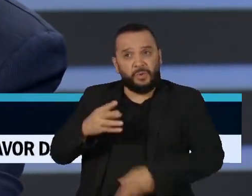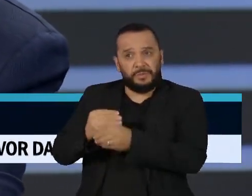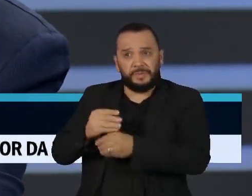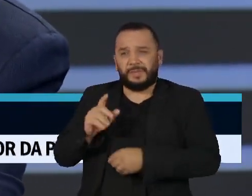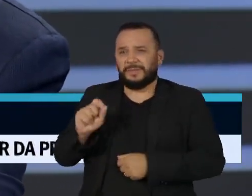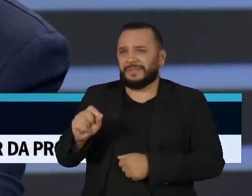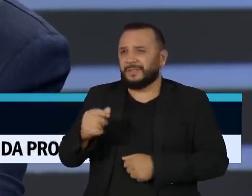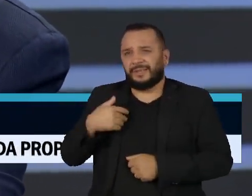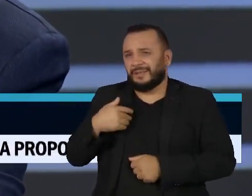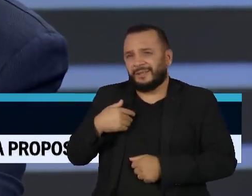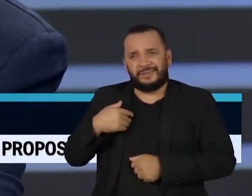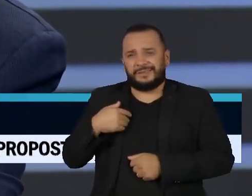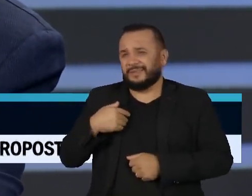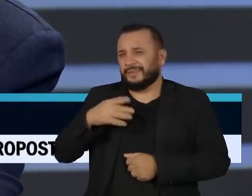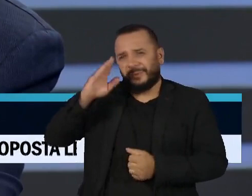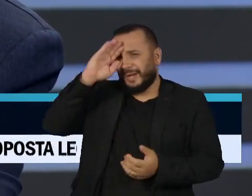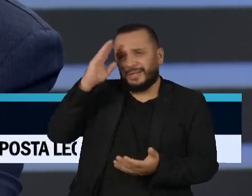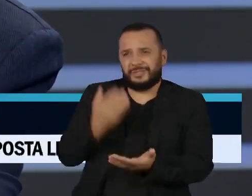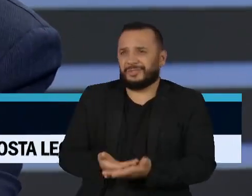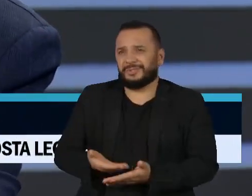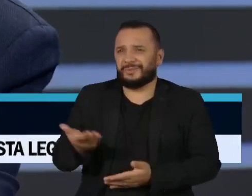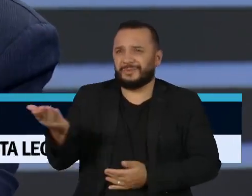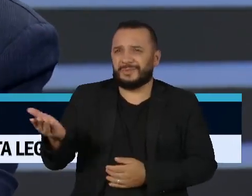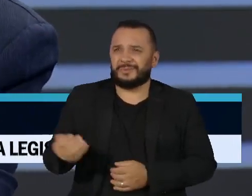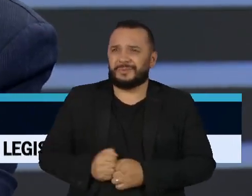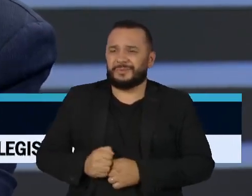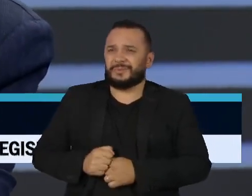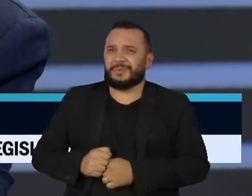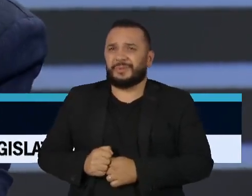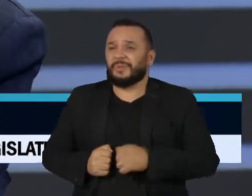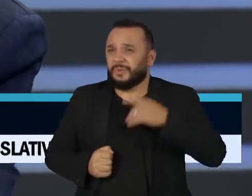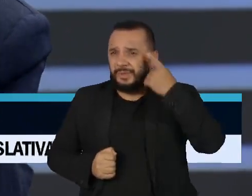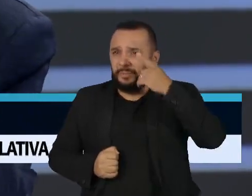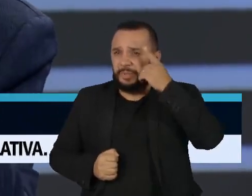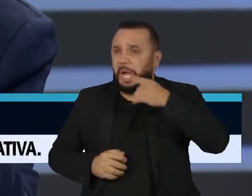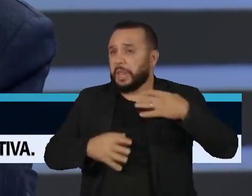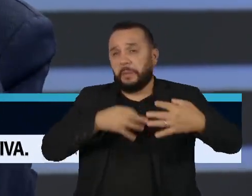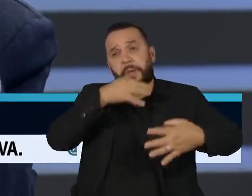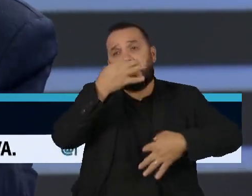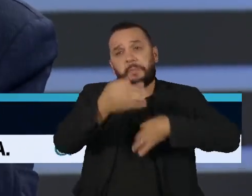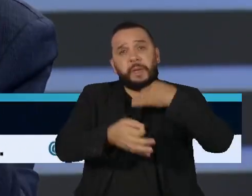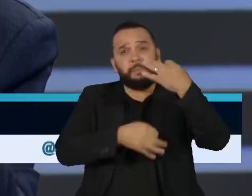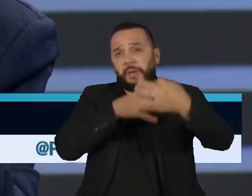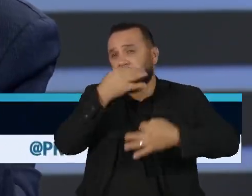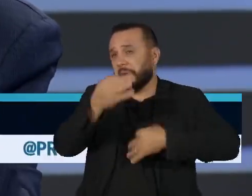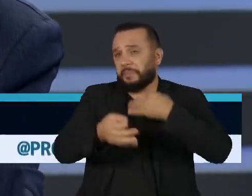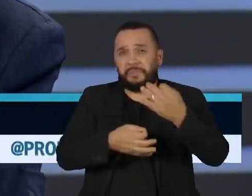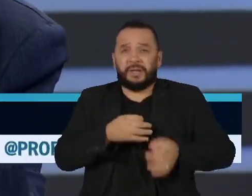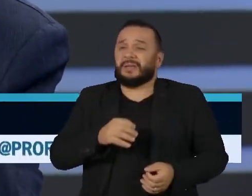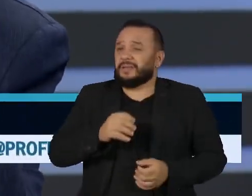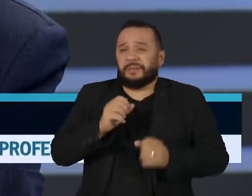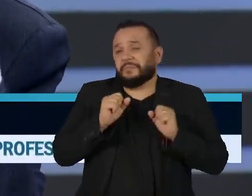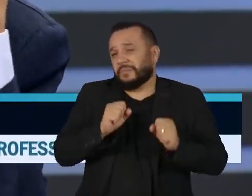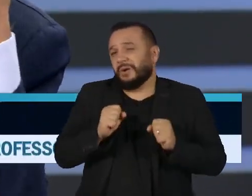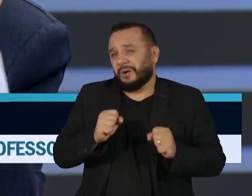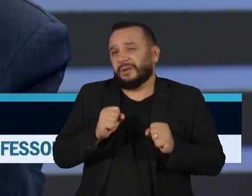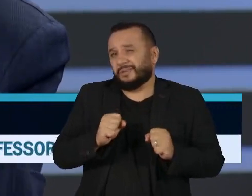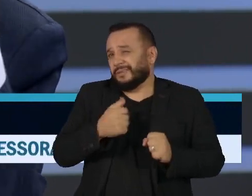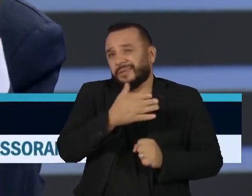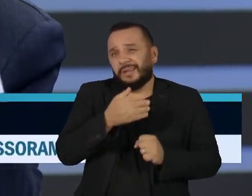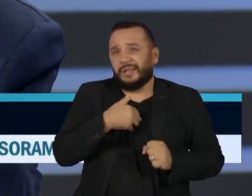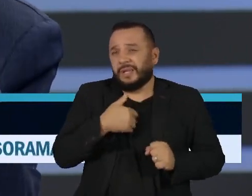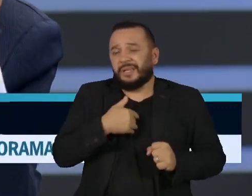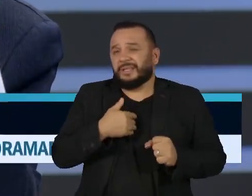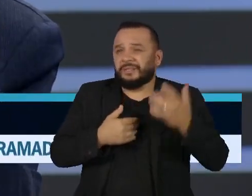É inacreditável. Essa é uma questão... O deputado fala isso? O deputado está à direita de Gengis Khan, ele não tem a mínima ideia do